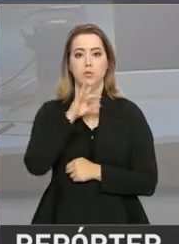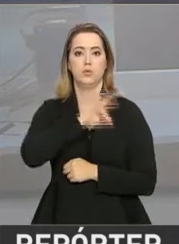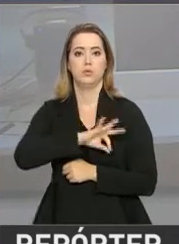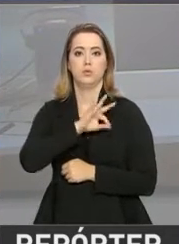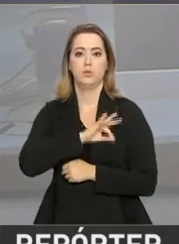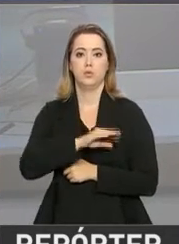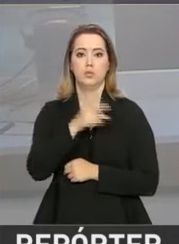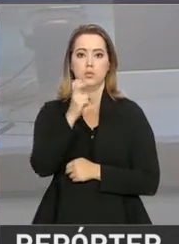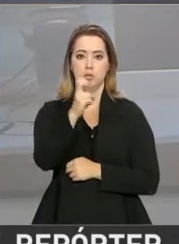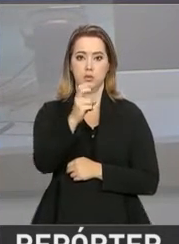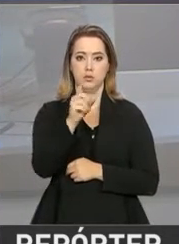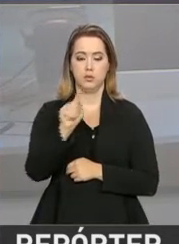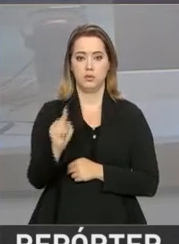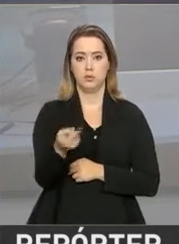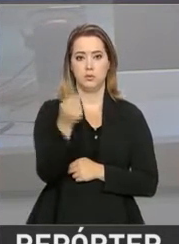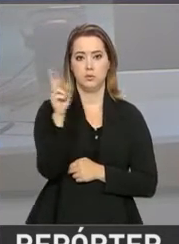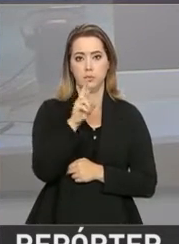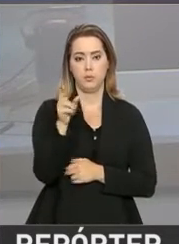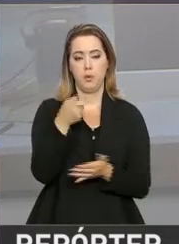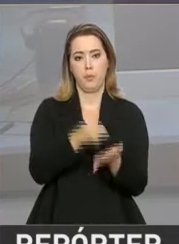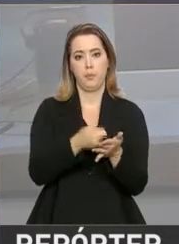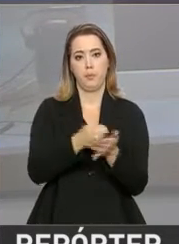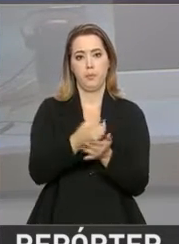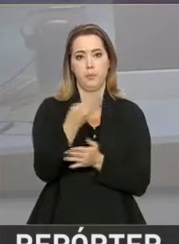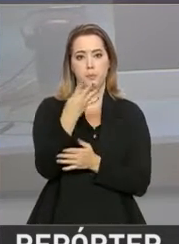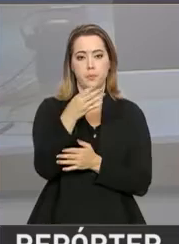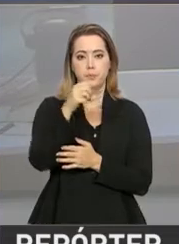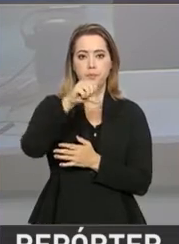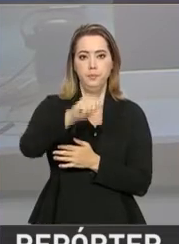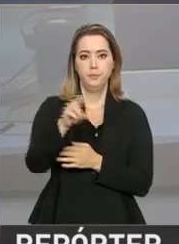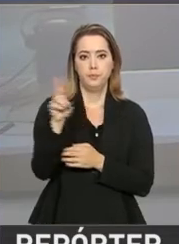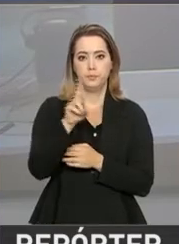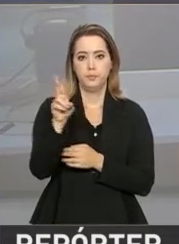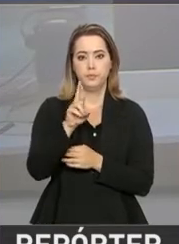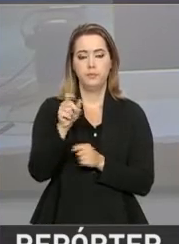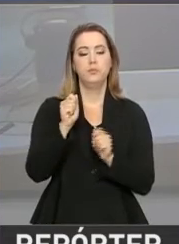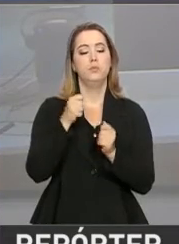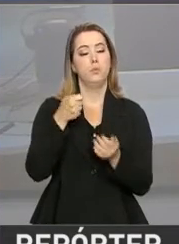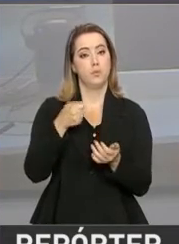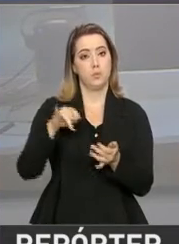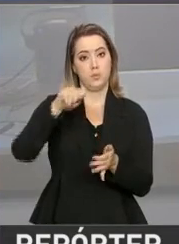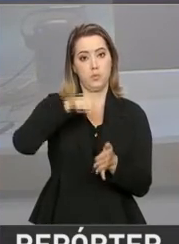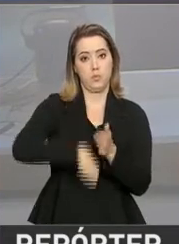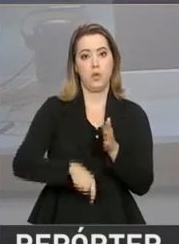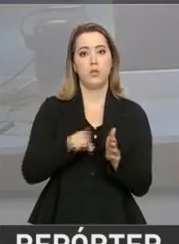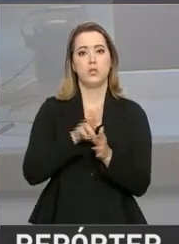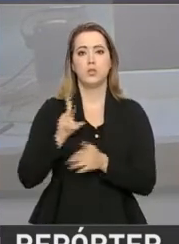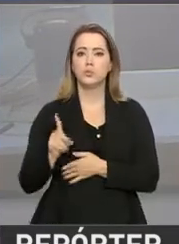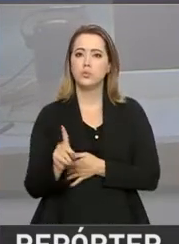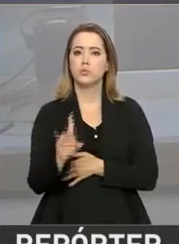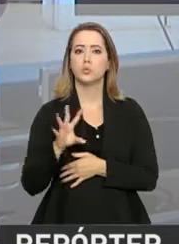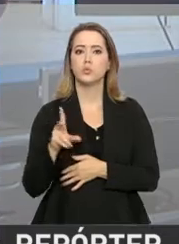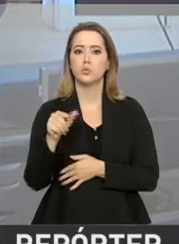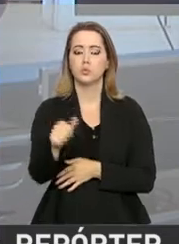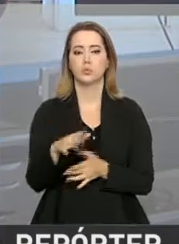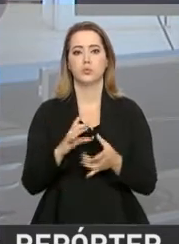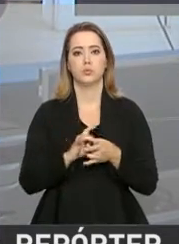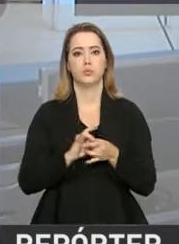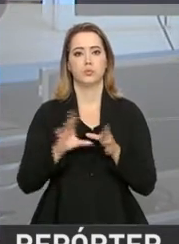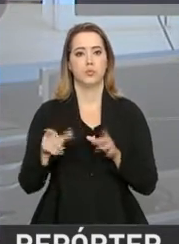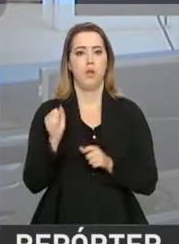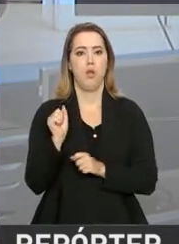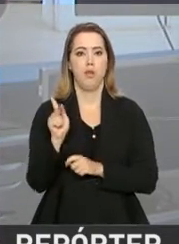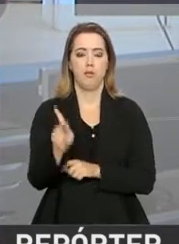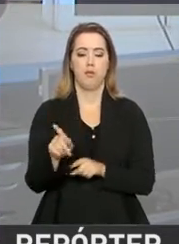pagar R$ 49,00 por mês de imposto, com direito à licença maternidade, aposentadoria e auxílio doença.